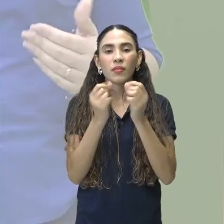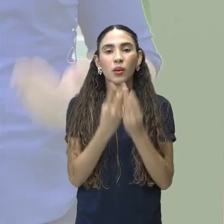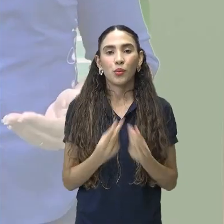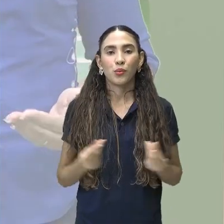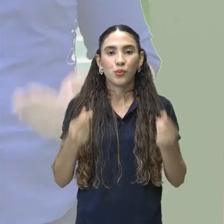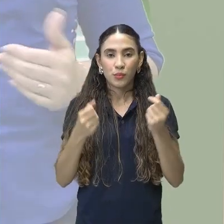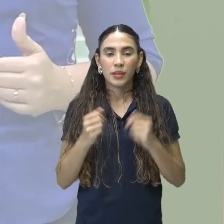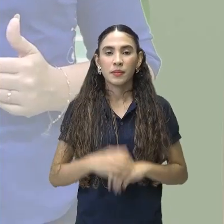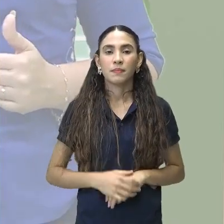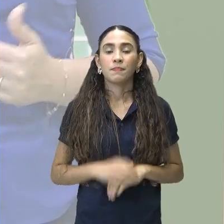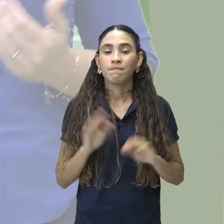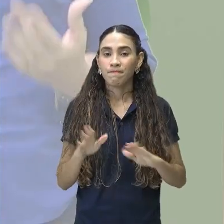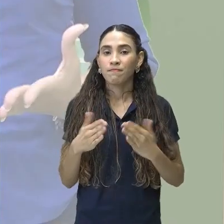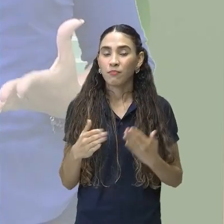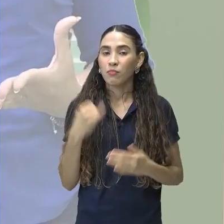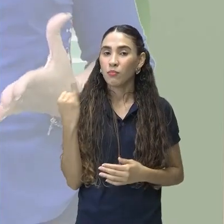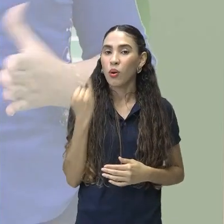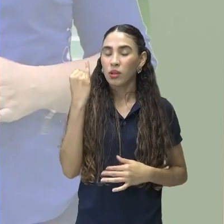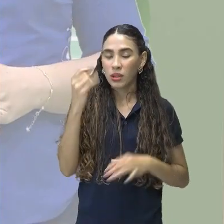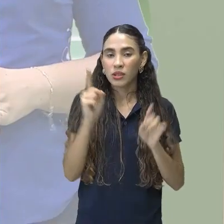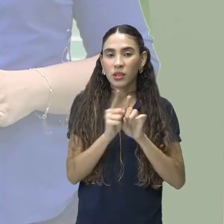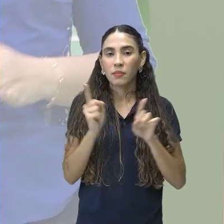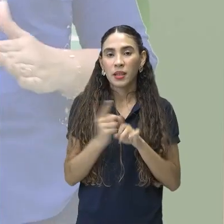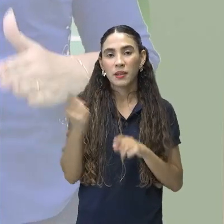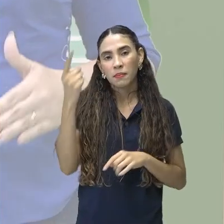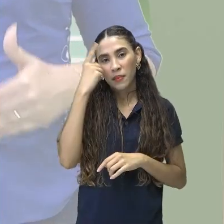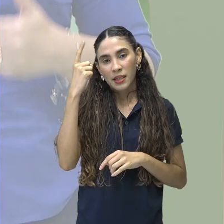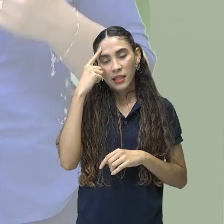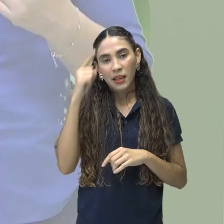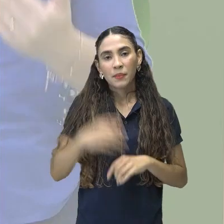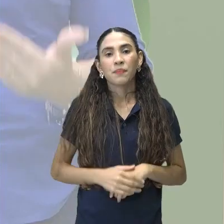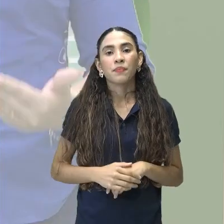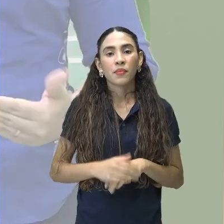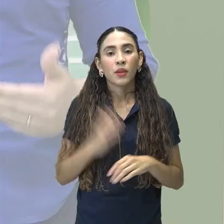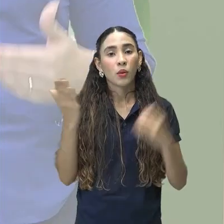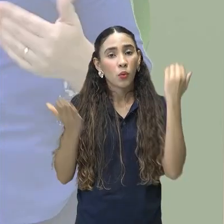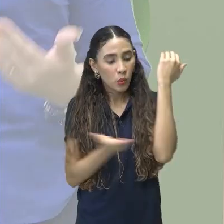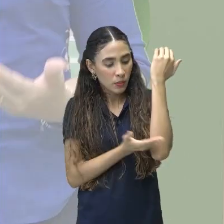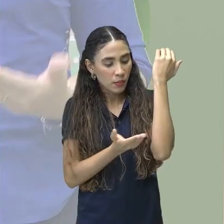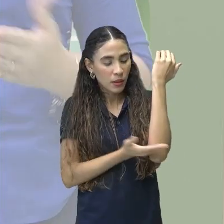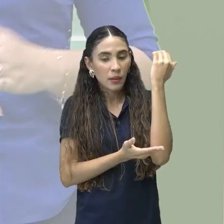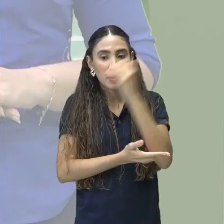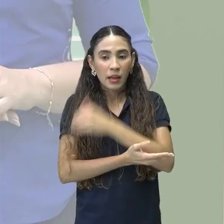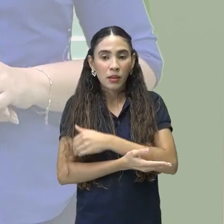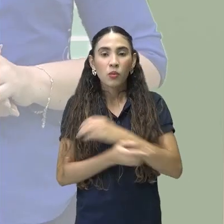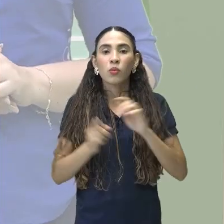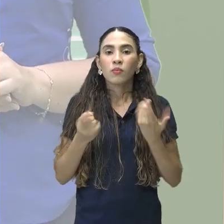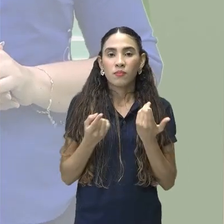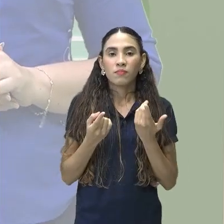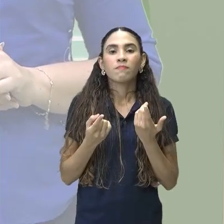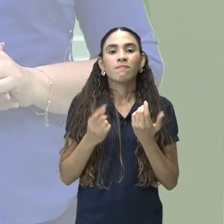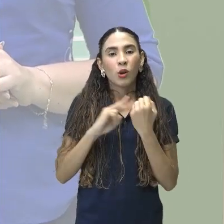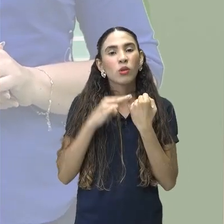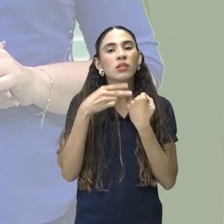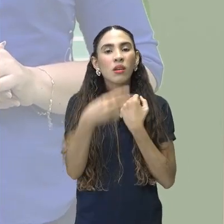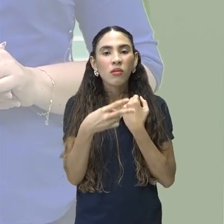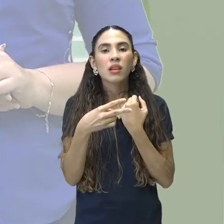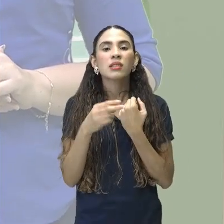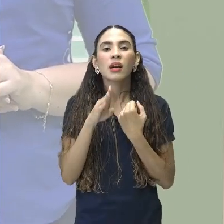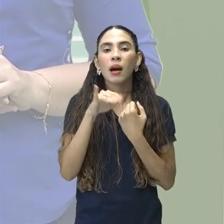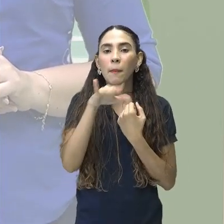à extinção. Então, importante aí a gente pensar, né, que o desmatamento ele promove todo esse prejuízo à